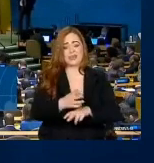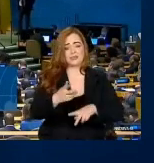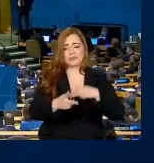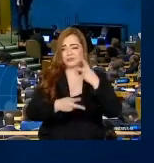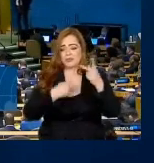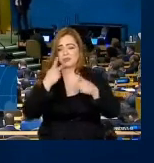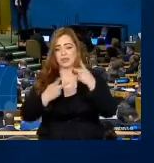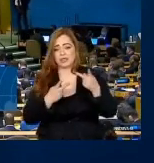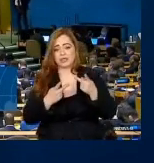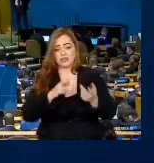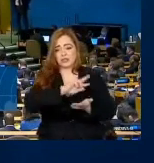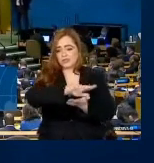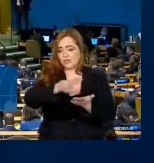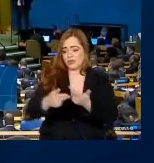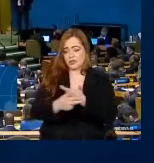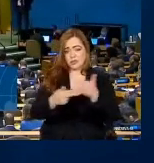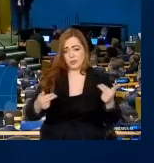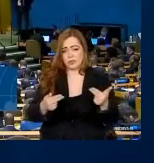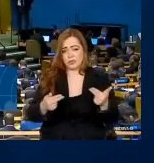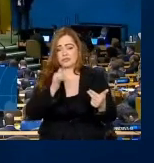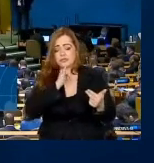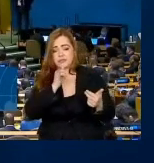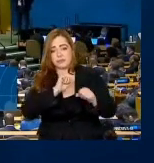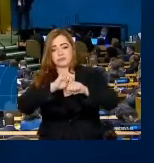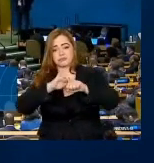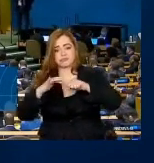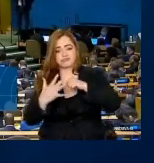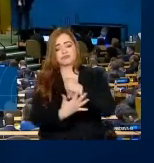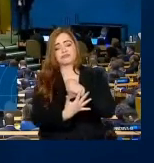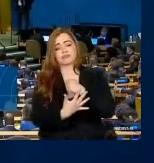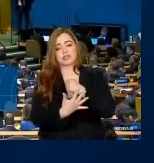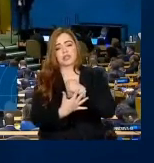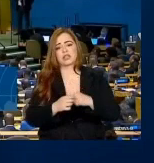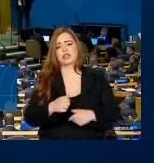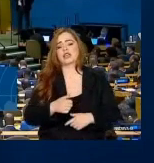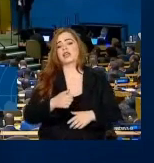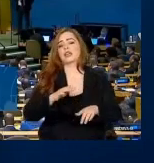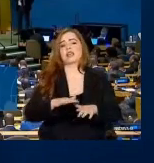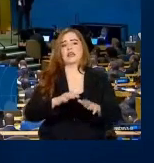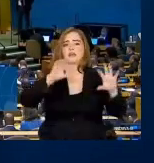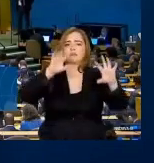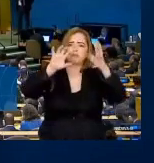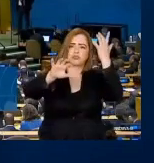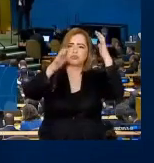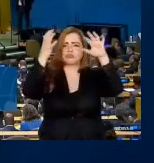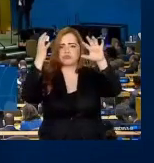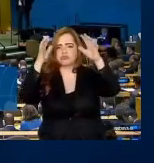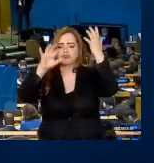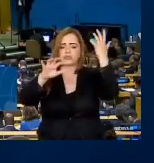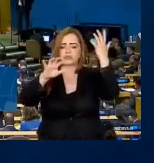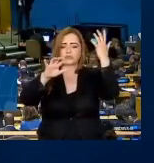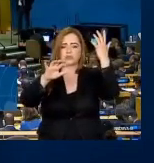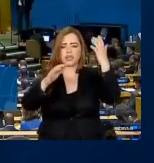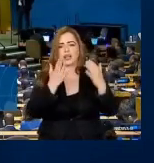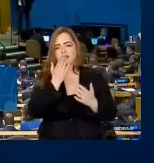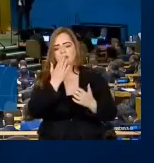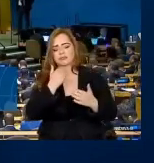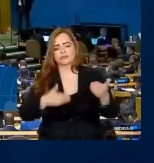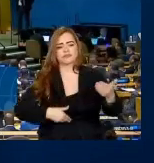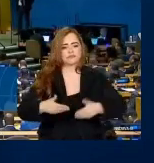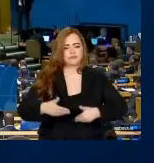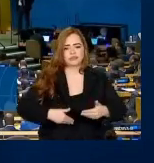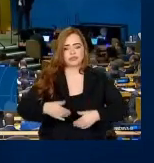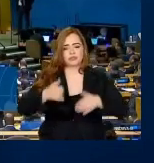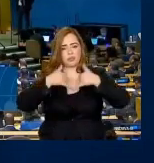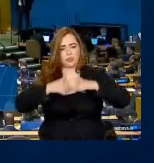pessoa vai até lá gastar o nosso dinheiro para falar o óbvio, falar as mesmas coisas sempre. Quer dizer, uma vergonha aí